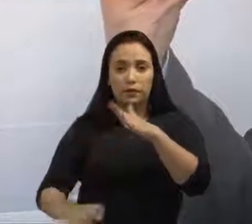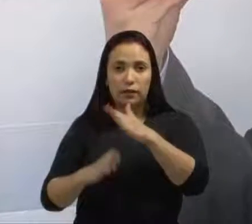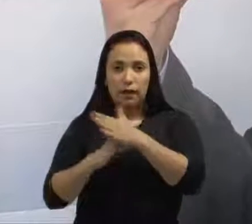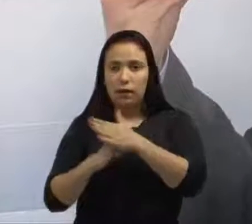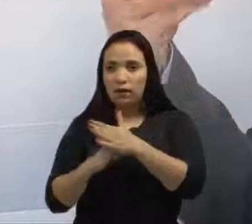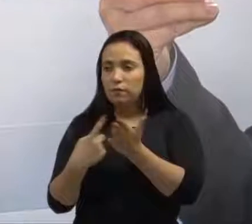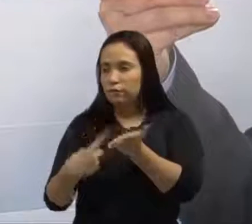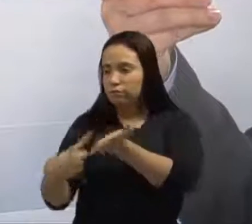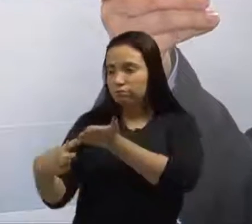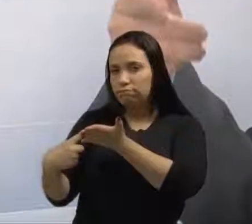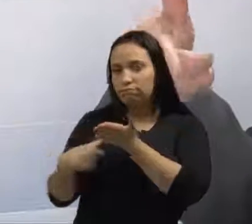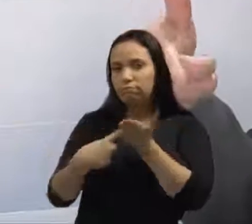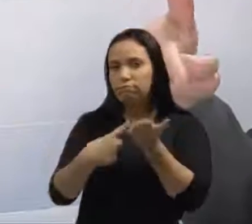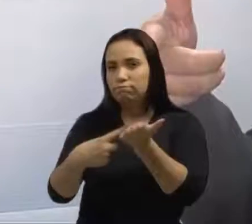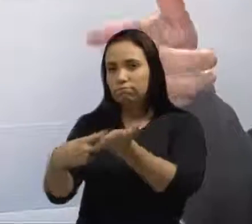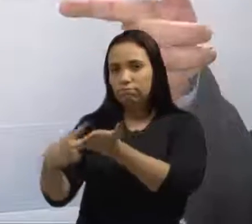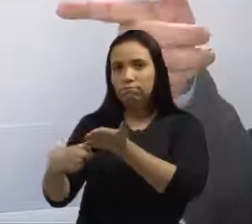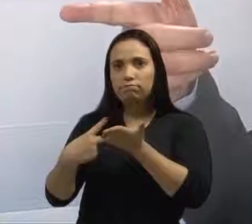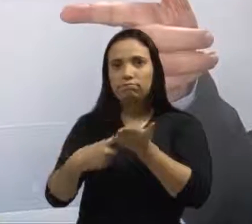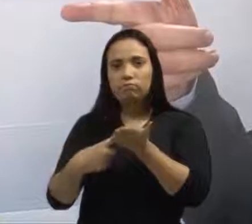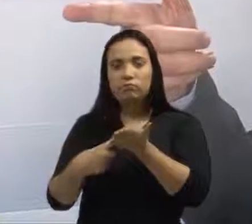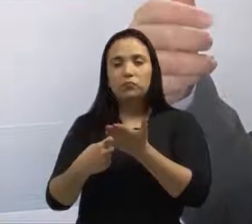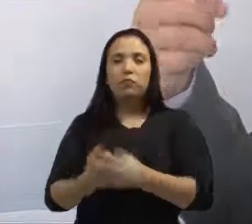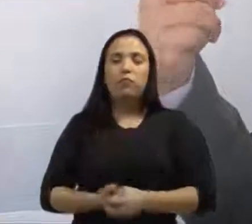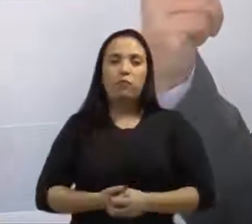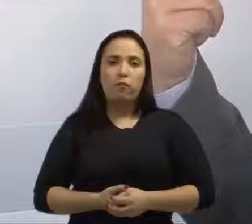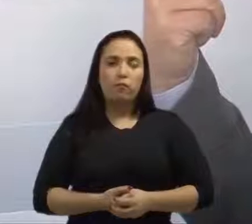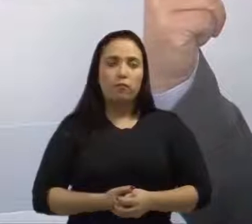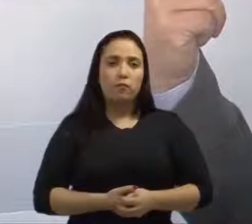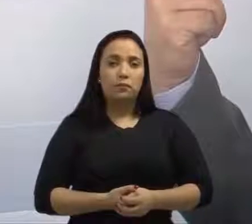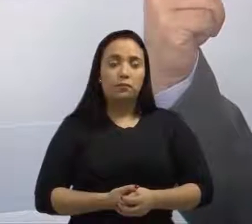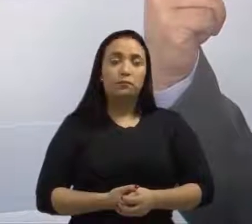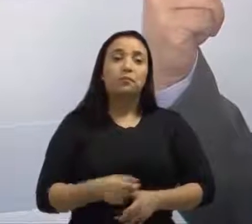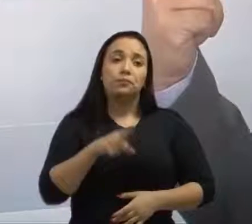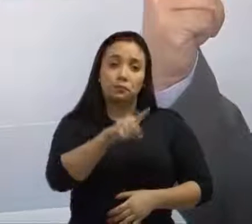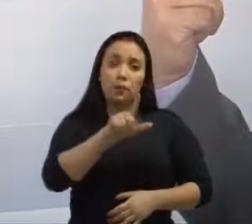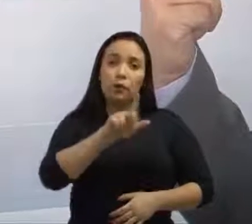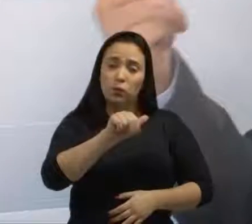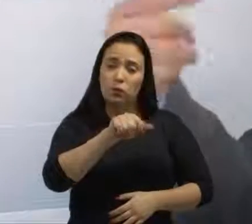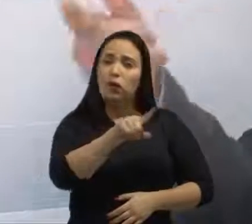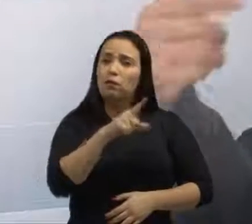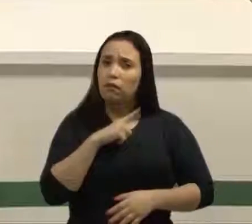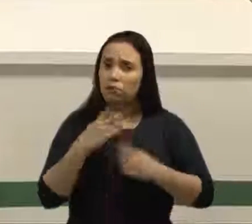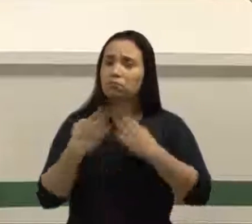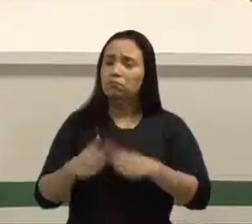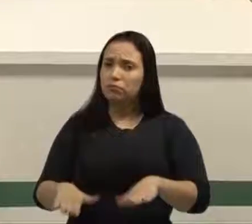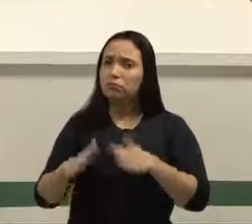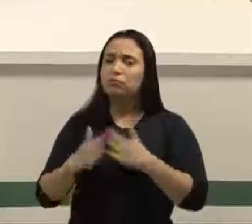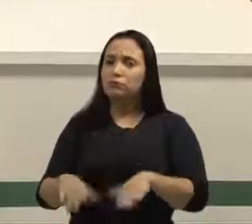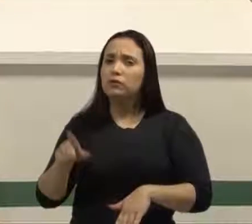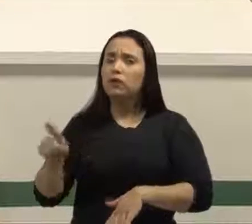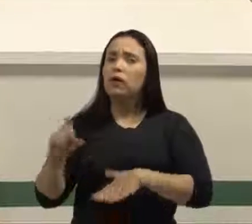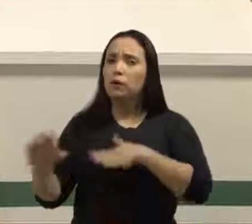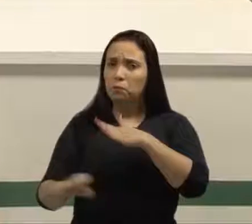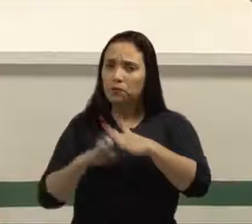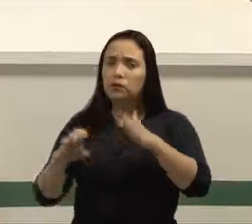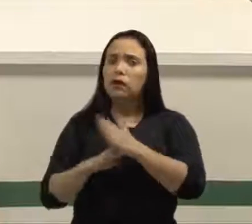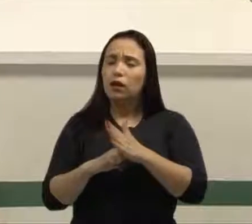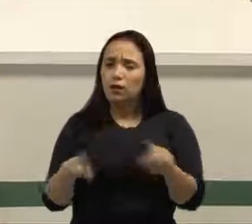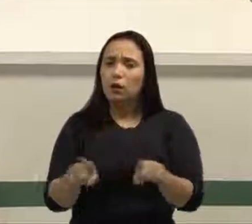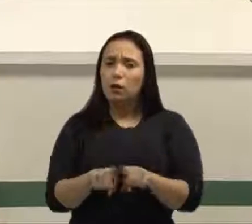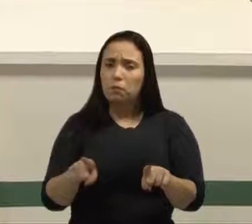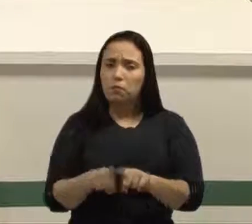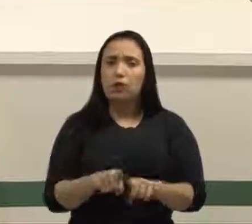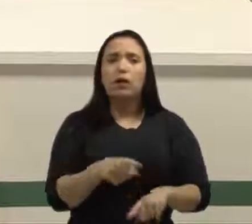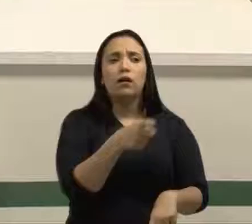empresarial. Interessante, ele não lembra que foi essa elite empresarial que o financiou, né? Não, ele também financiou a mesma. Não, ele não está lembrando e foi essa